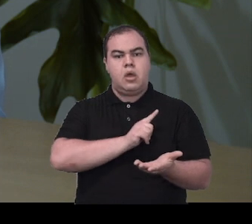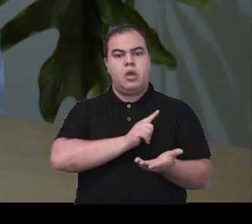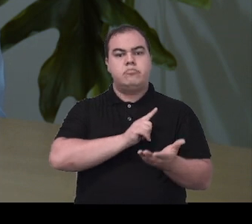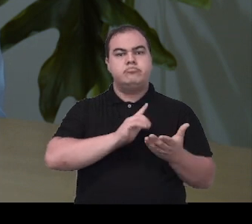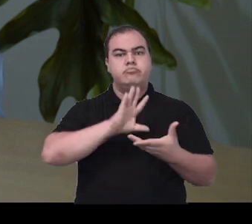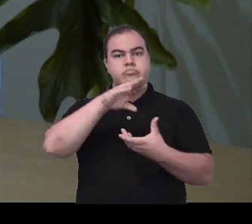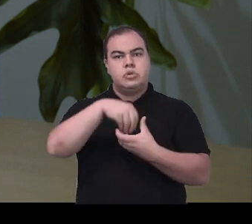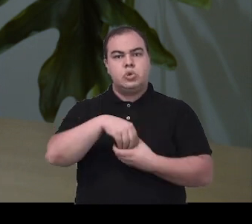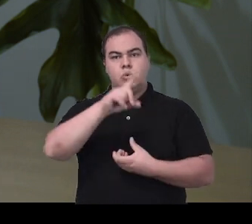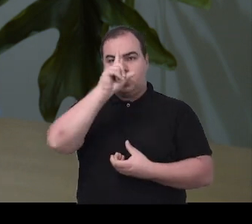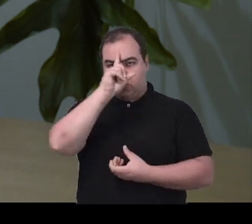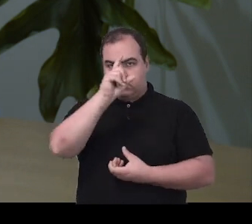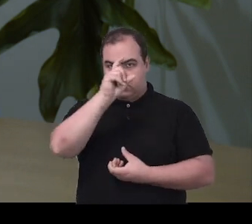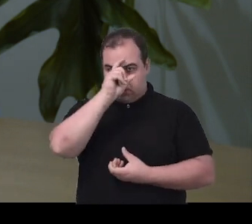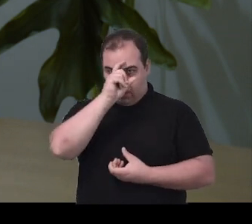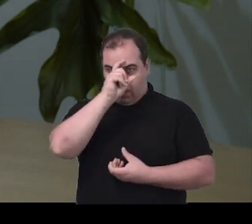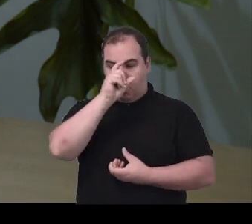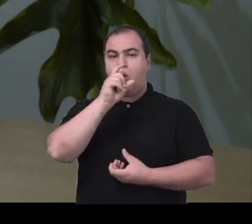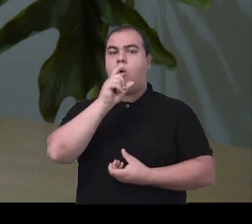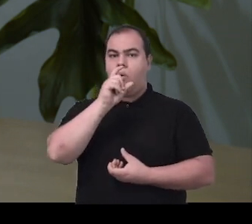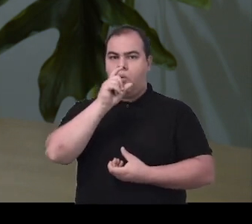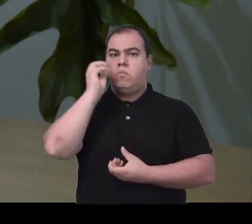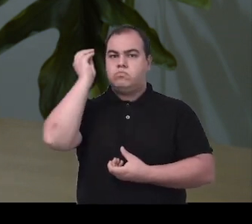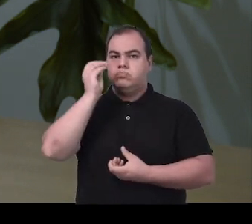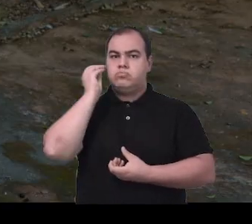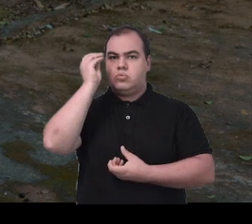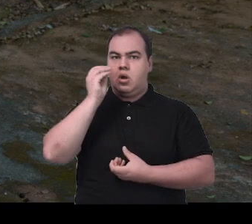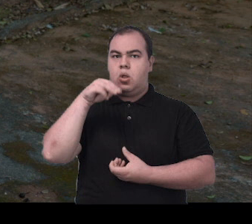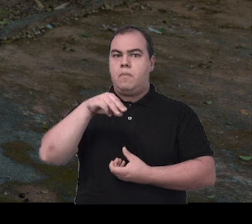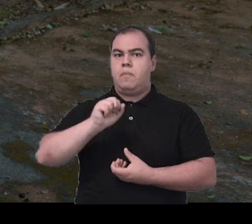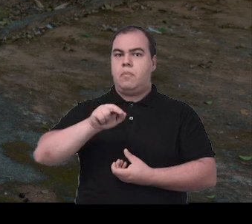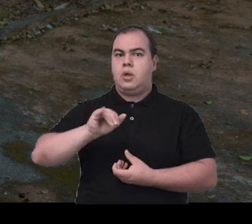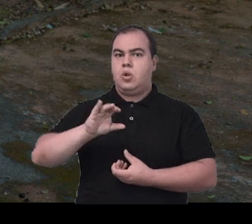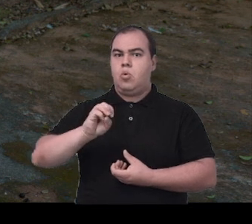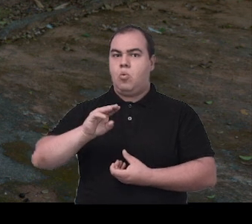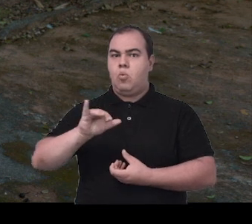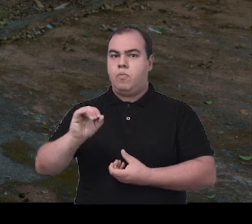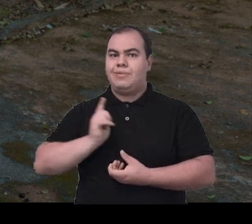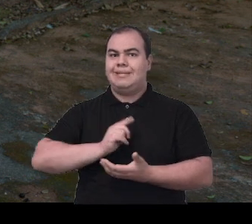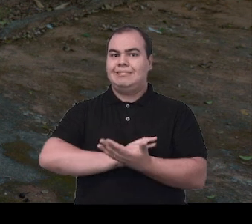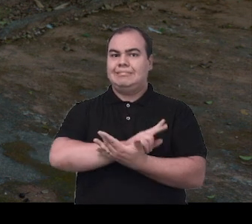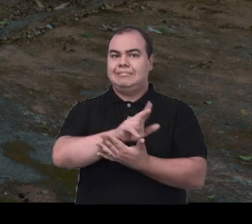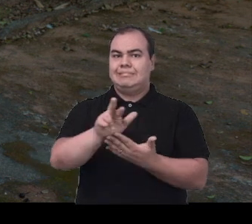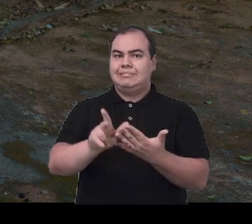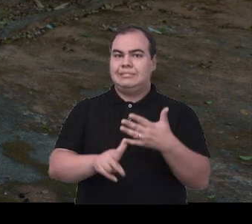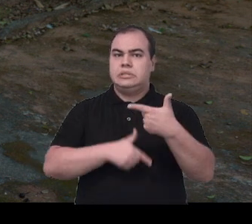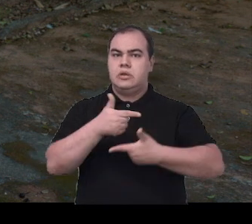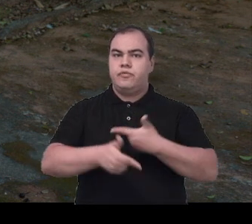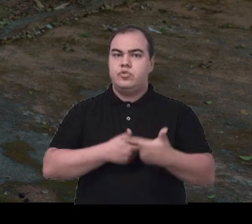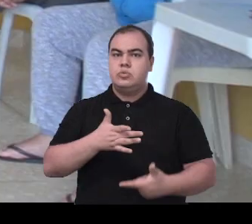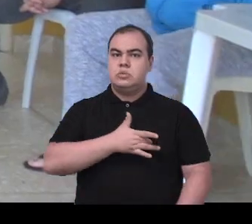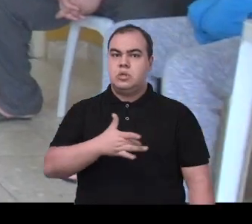conseguiu desativar os leitos dentro do hospital psiquiátrico do manicômio. Então, o Cândido ele é responsável pela administração de uma série